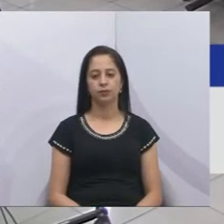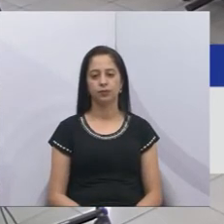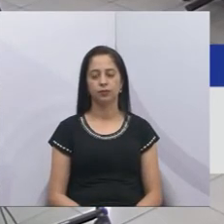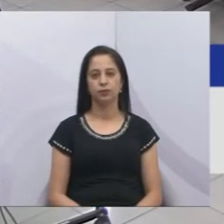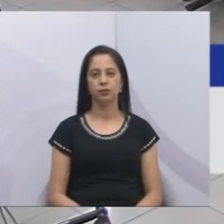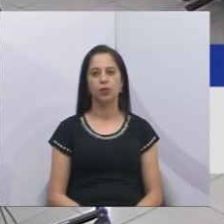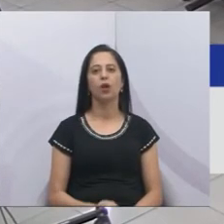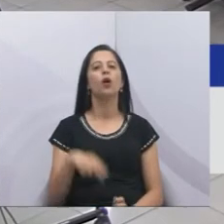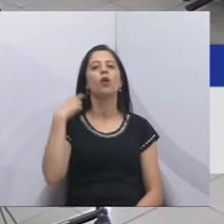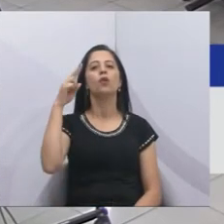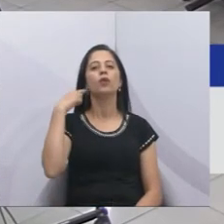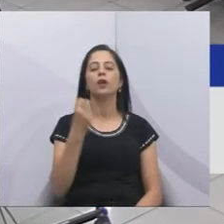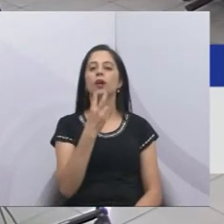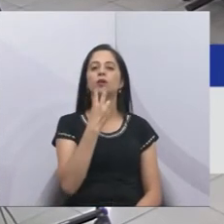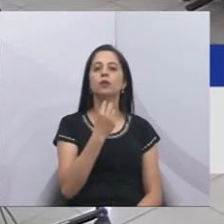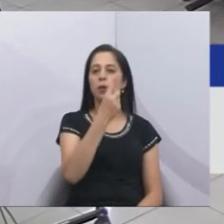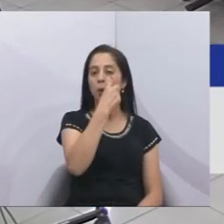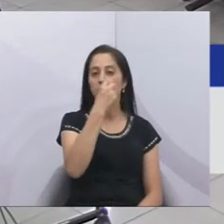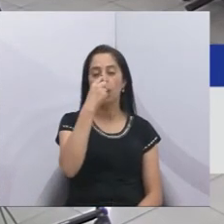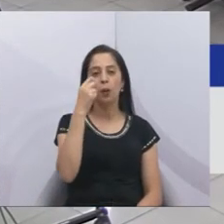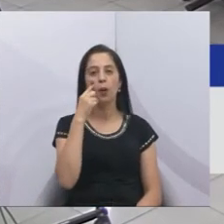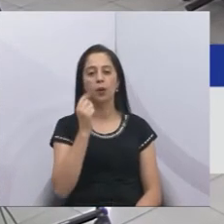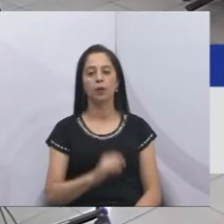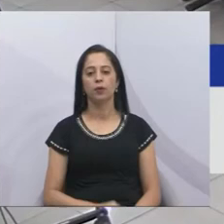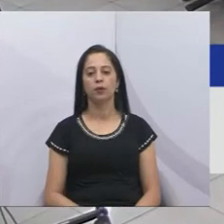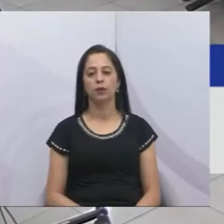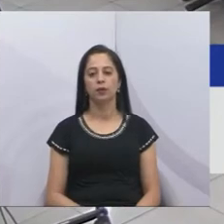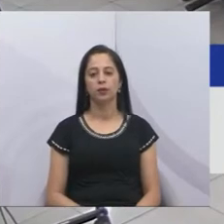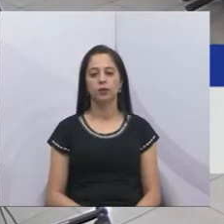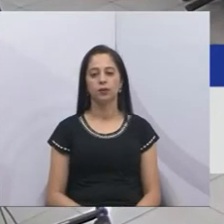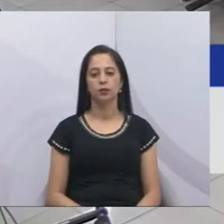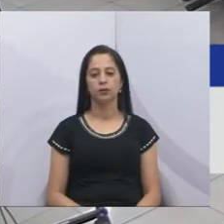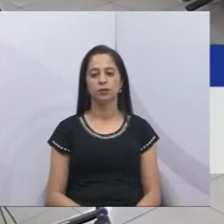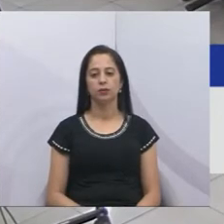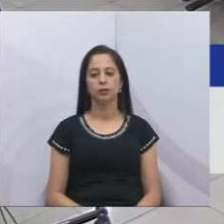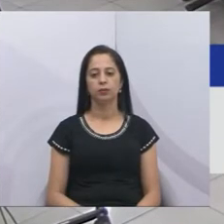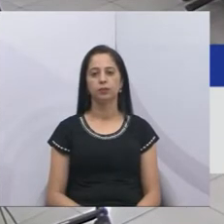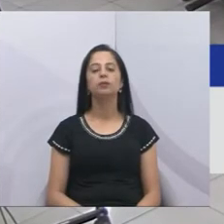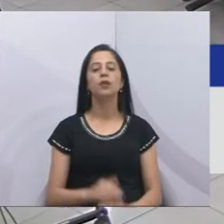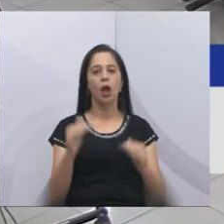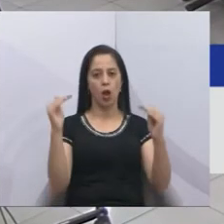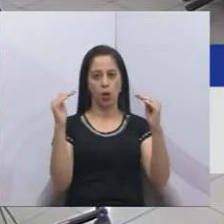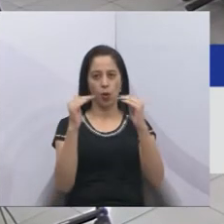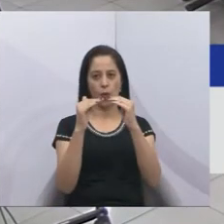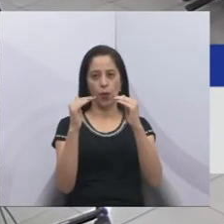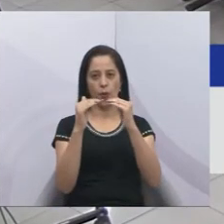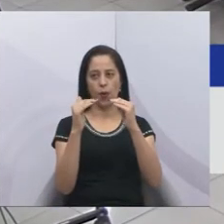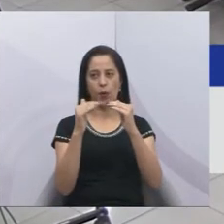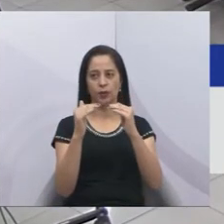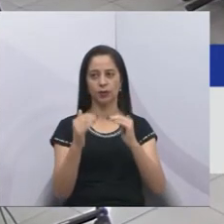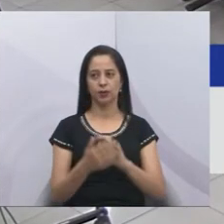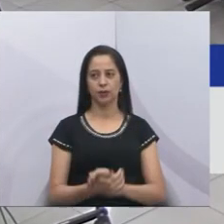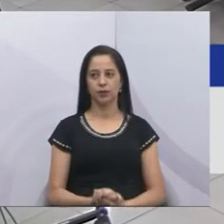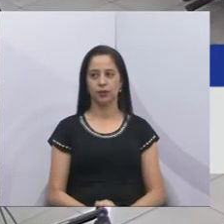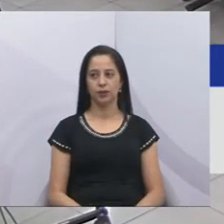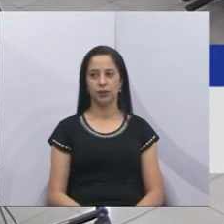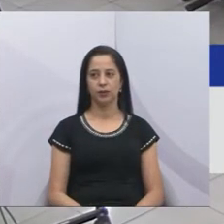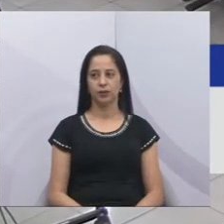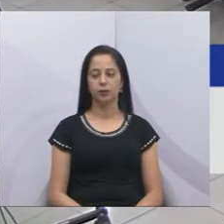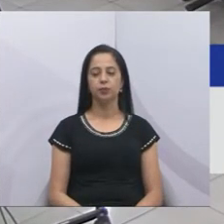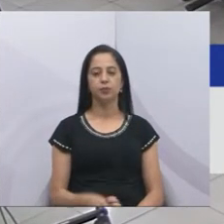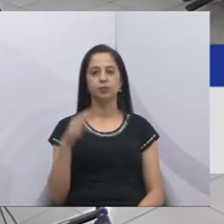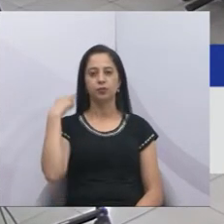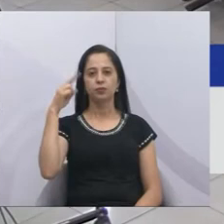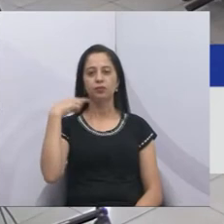Como vota o vereador Valmir do Parque Meia Lua? Meu voto é favorável. Como vota